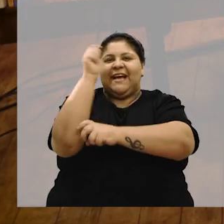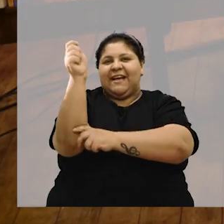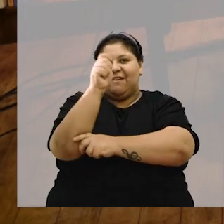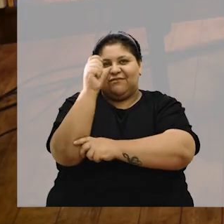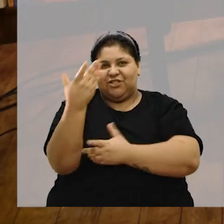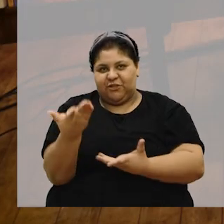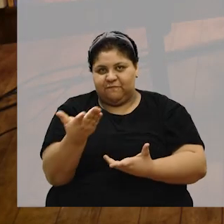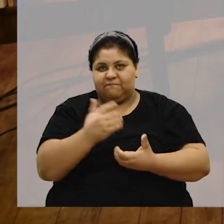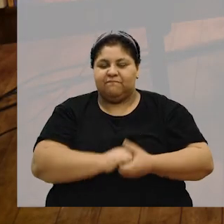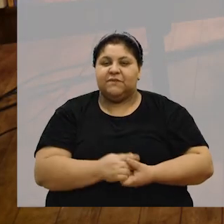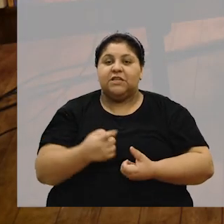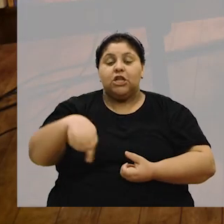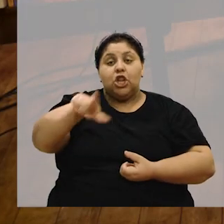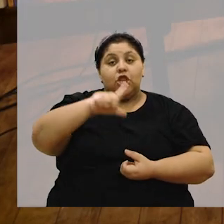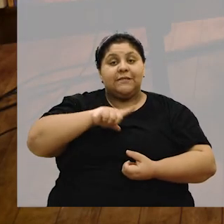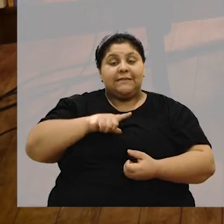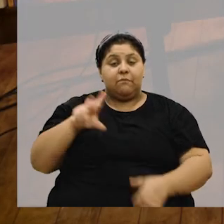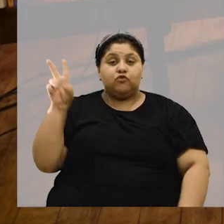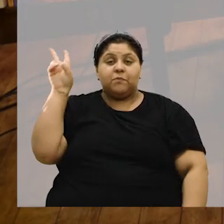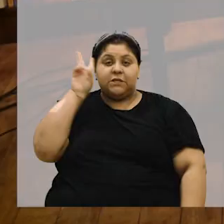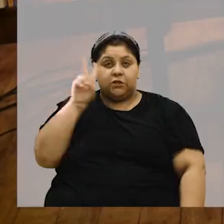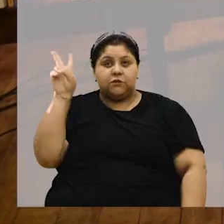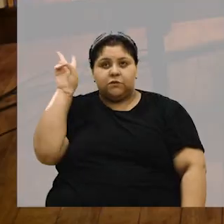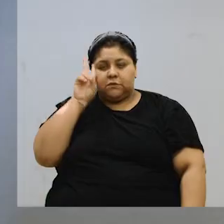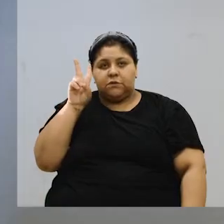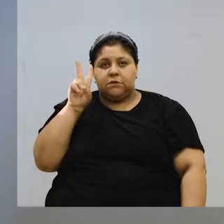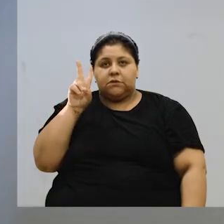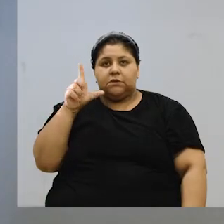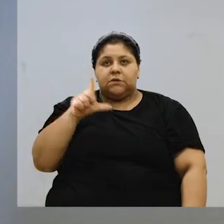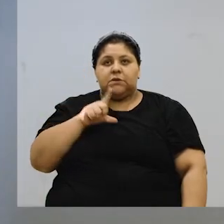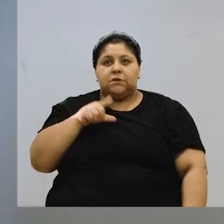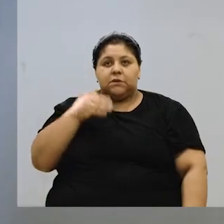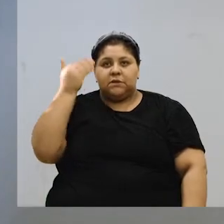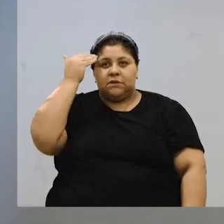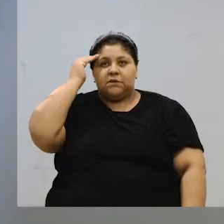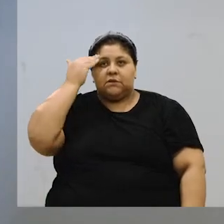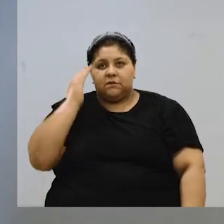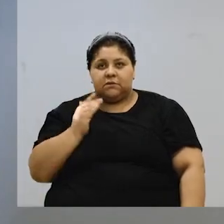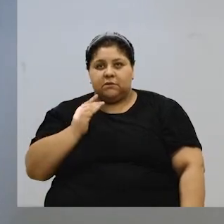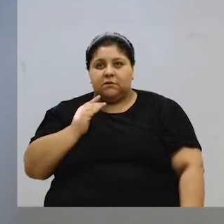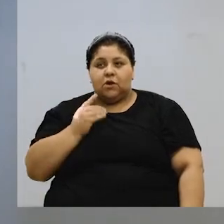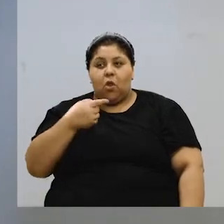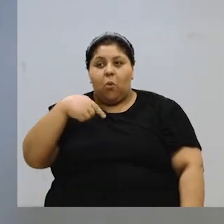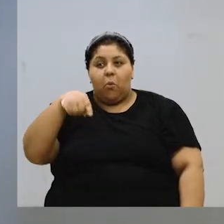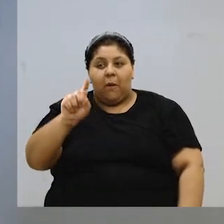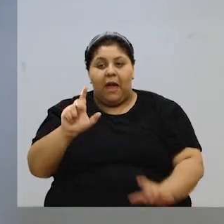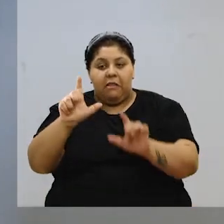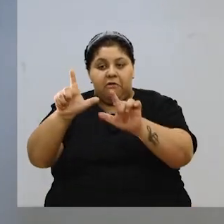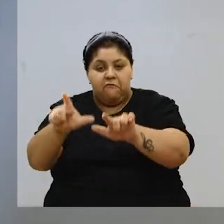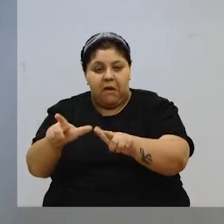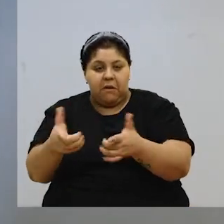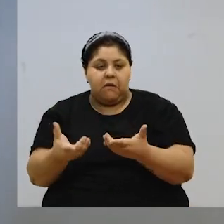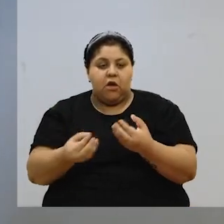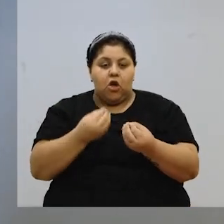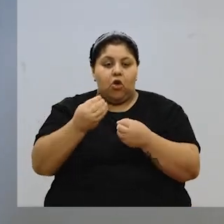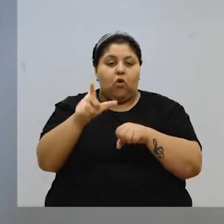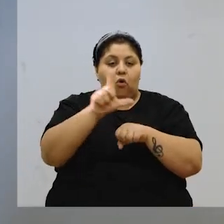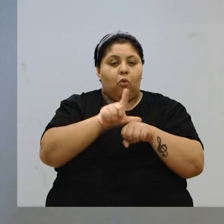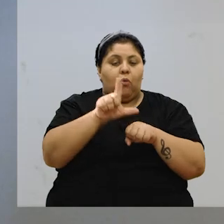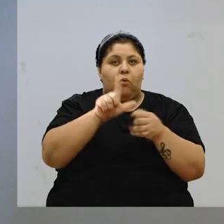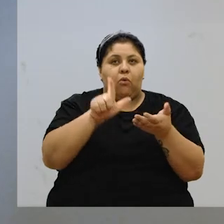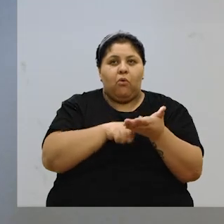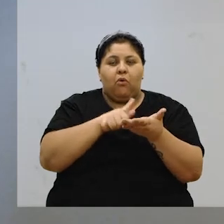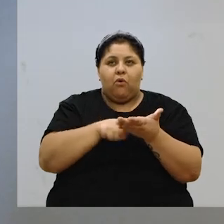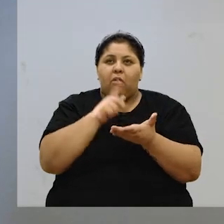Gaúcha daqui a pouco, né? Então, nós temos uma história, né? A gente tem que entender até onde a gente chegou, a gente tem que entender para onde a gente quer ir, né?